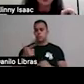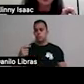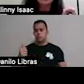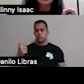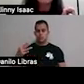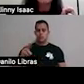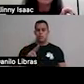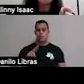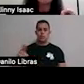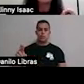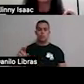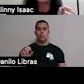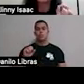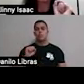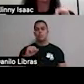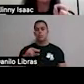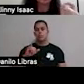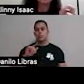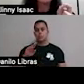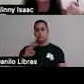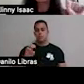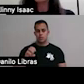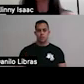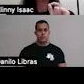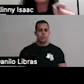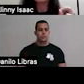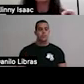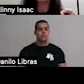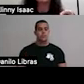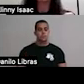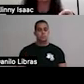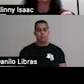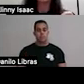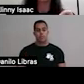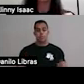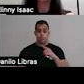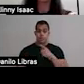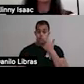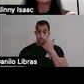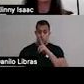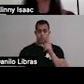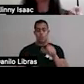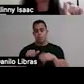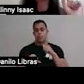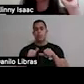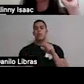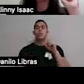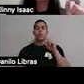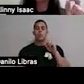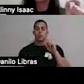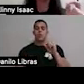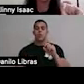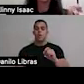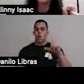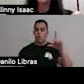SHIB. O SHIB, ele é um composto que ele consegue bypassar esse aumento da fosforilação de F2-alfa, ou seja,